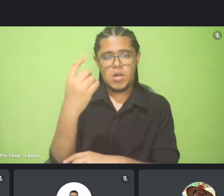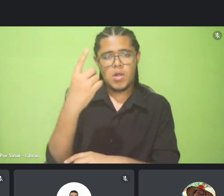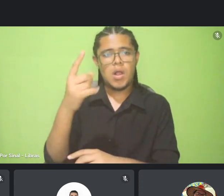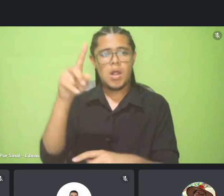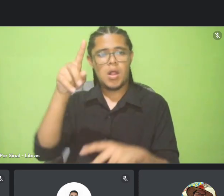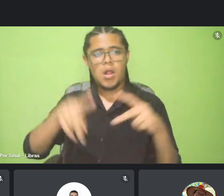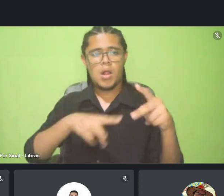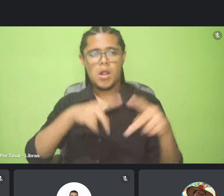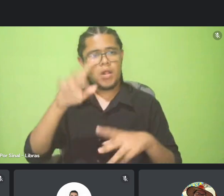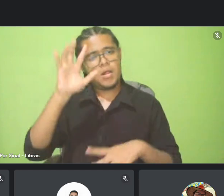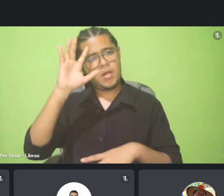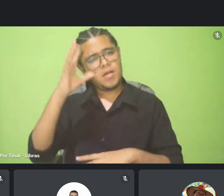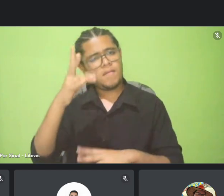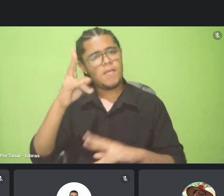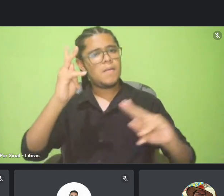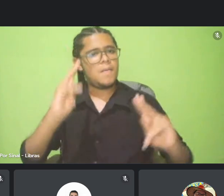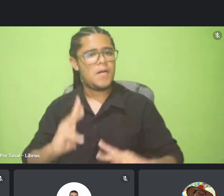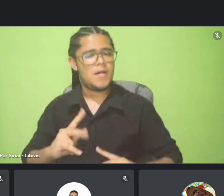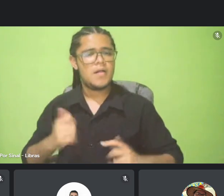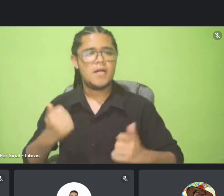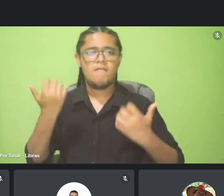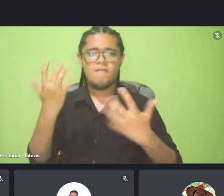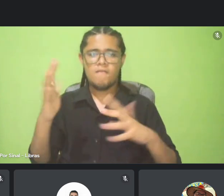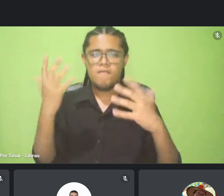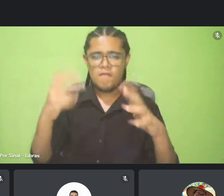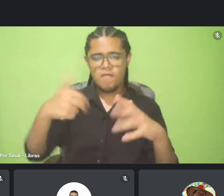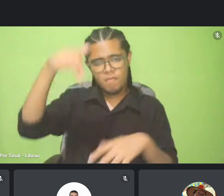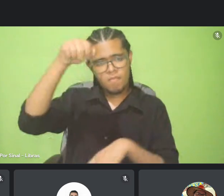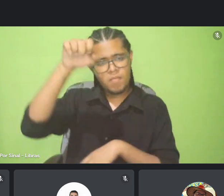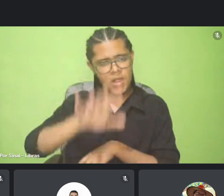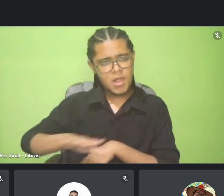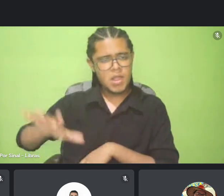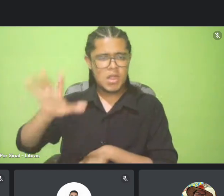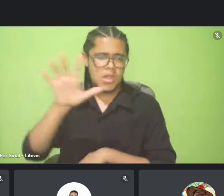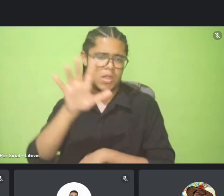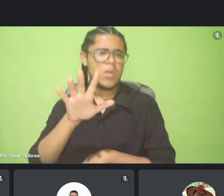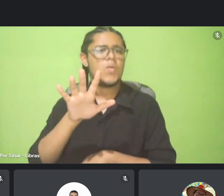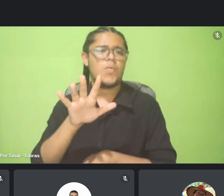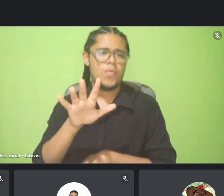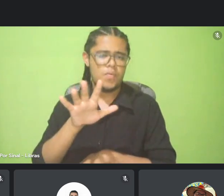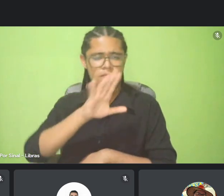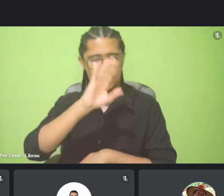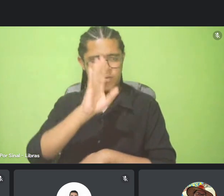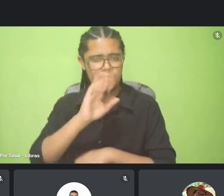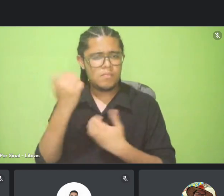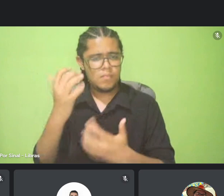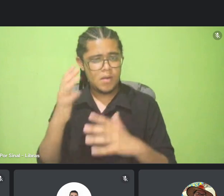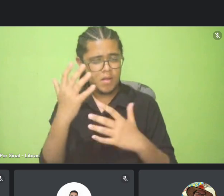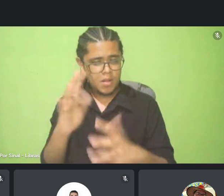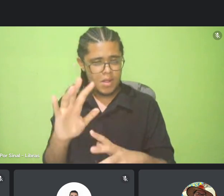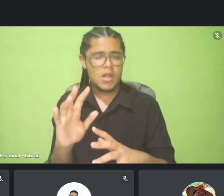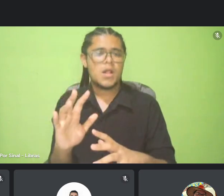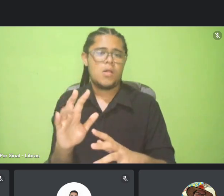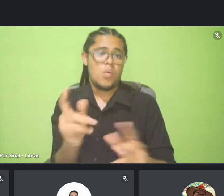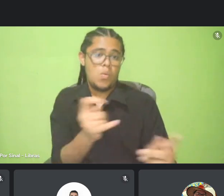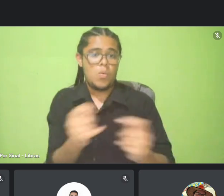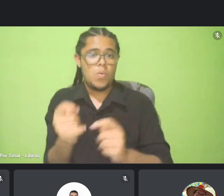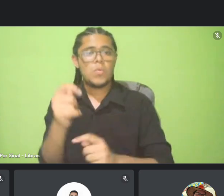Nordeste! Ditadura nunca mais! Parabéns ao controle social.